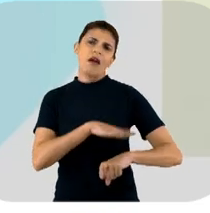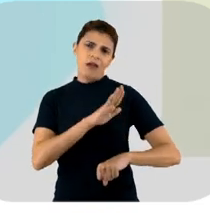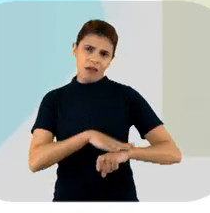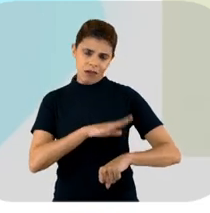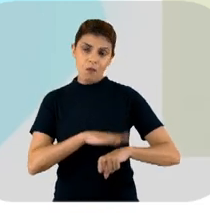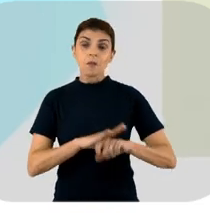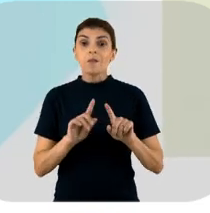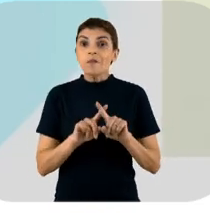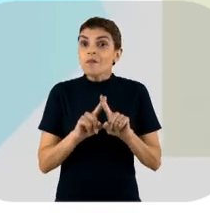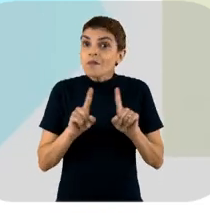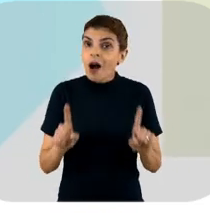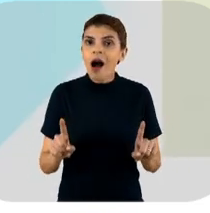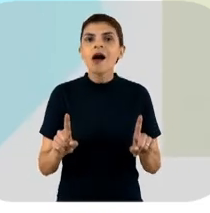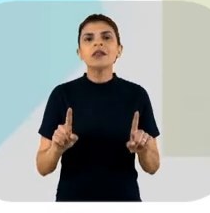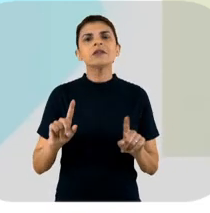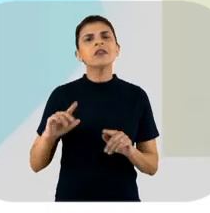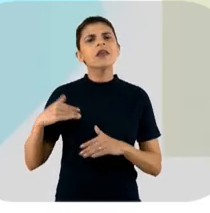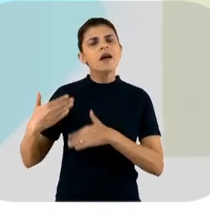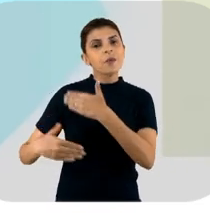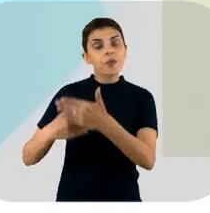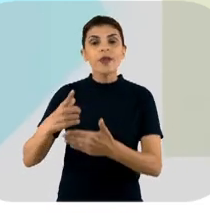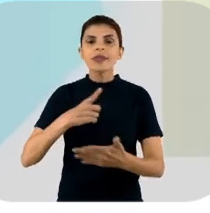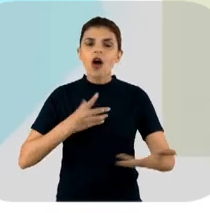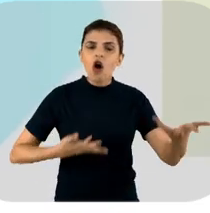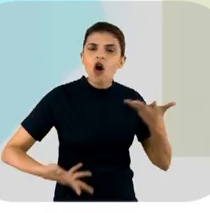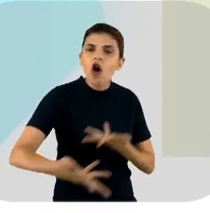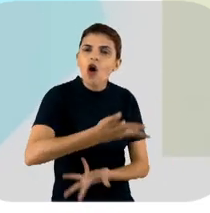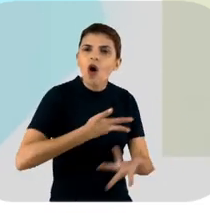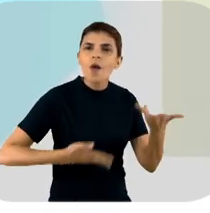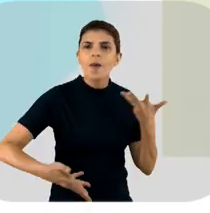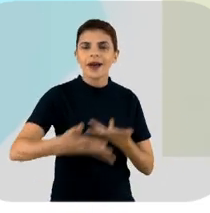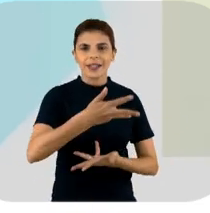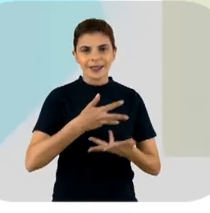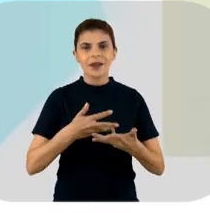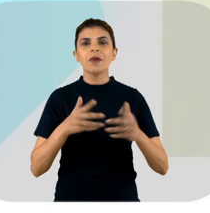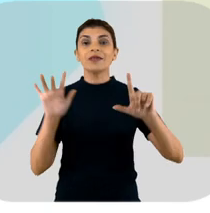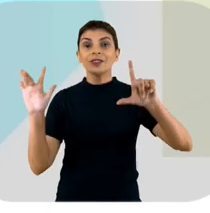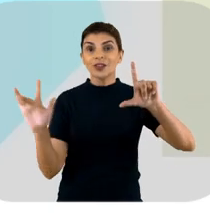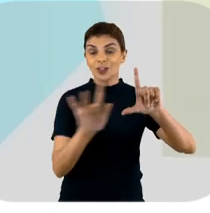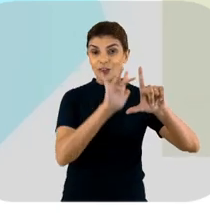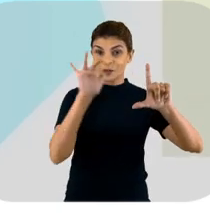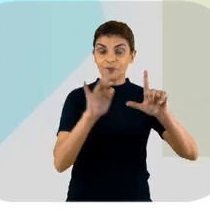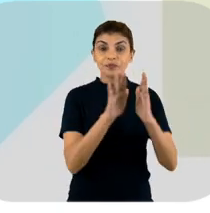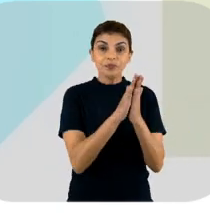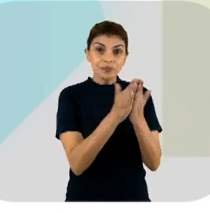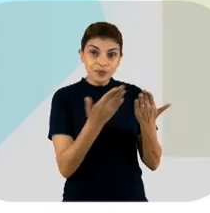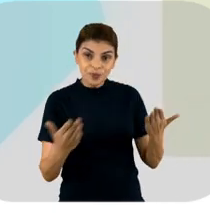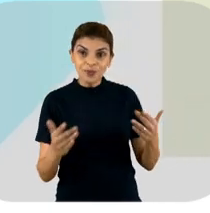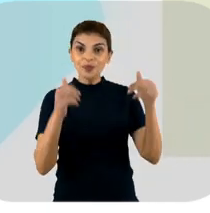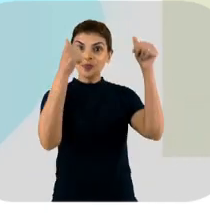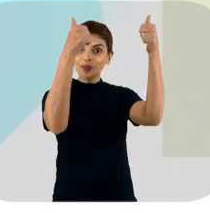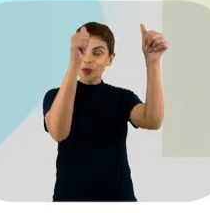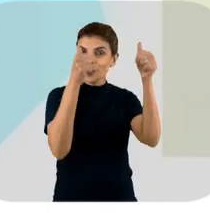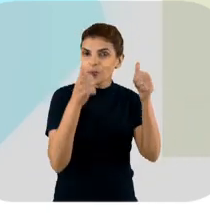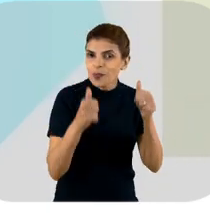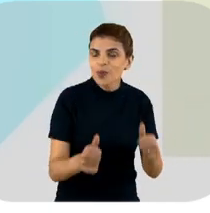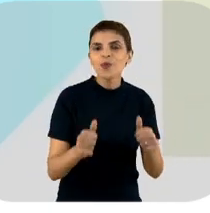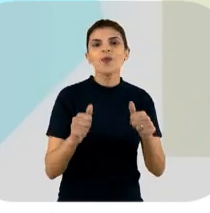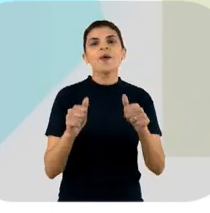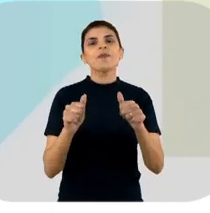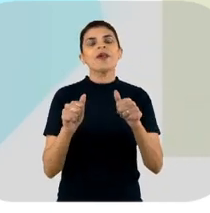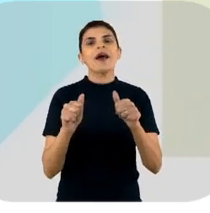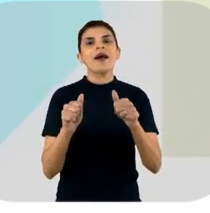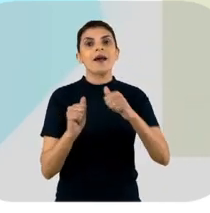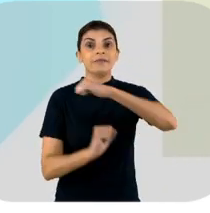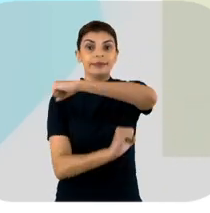tempo mas depois tudo isso tem um compartilhamento digital em e-portfólios, murais,